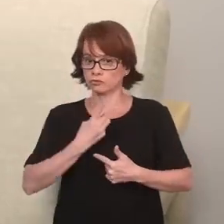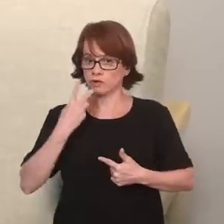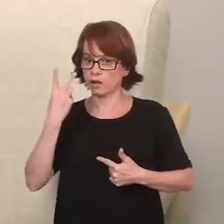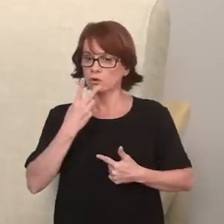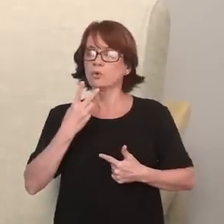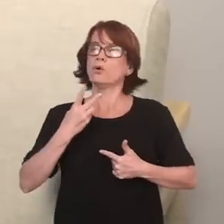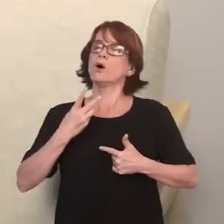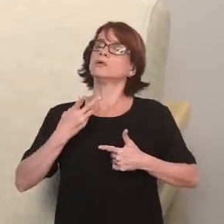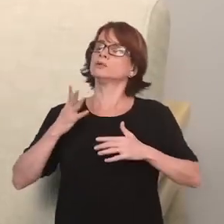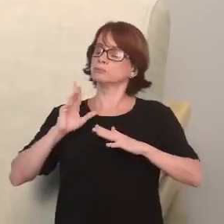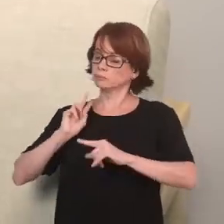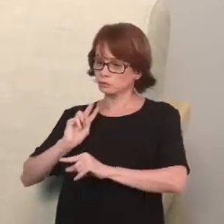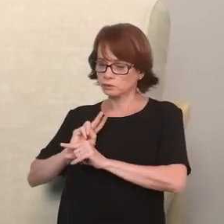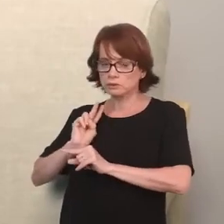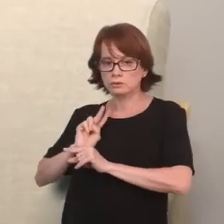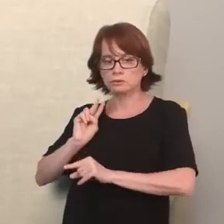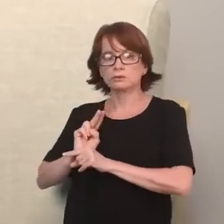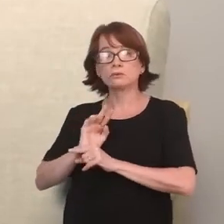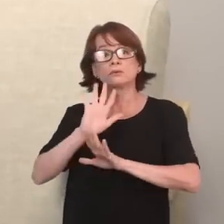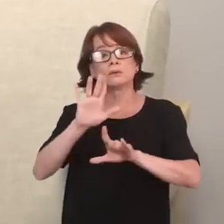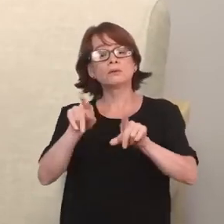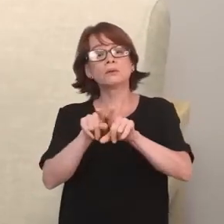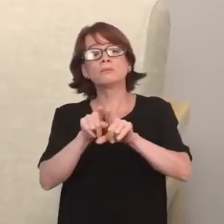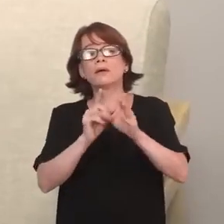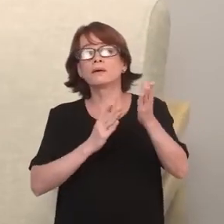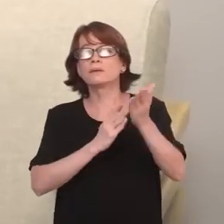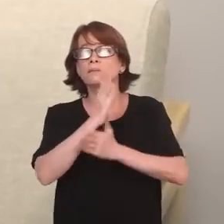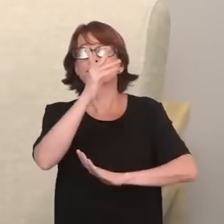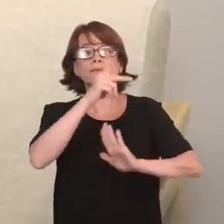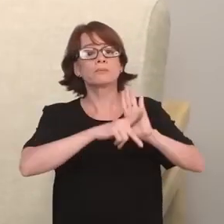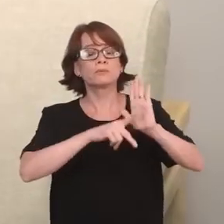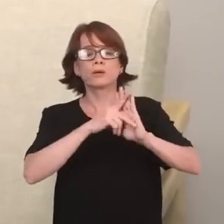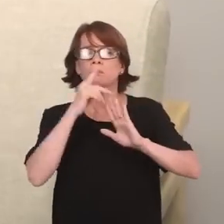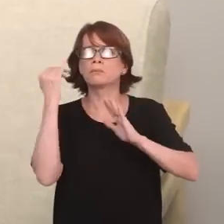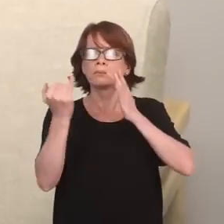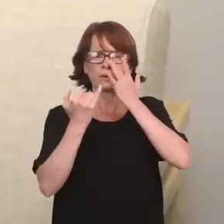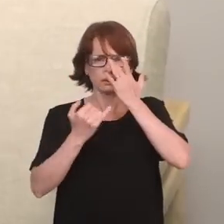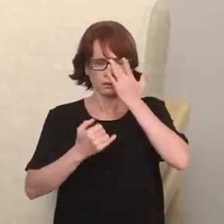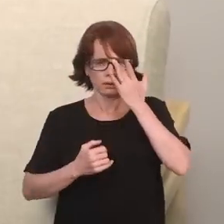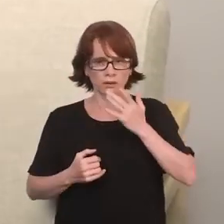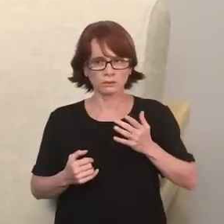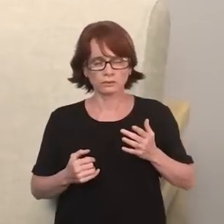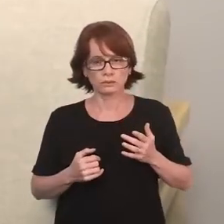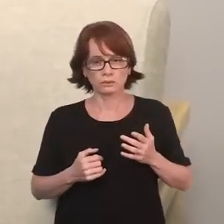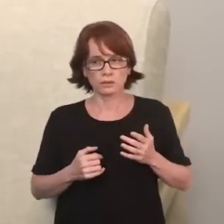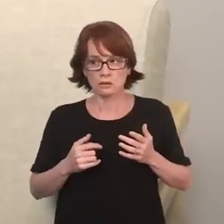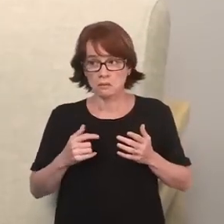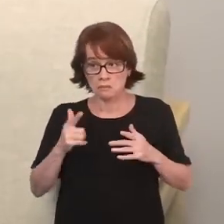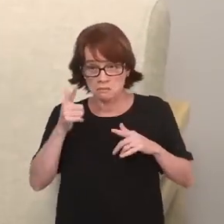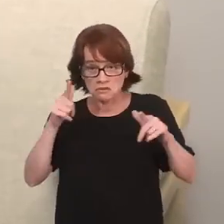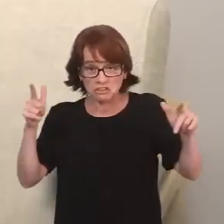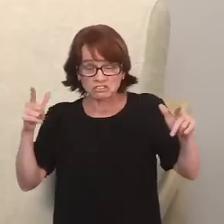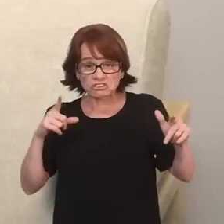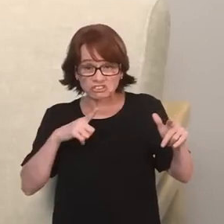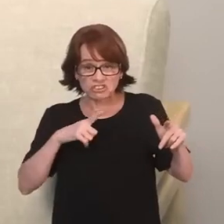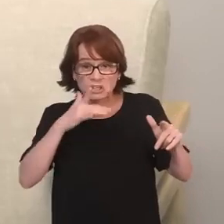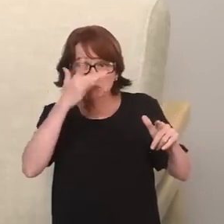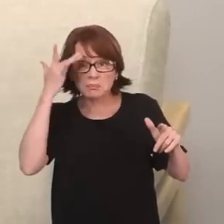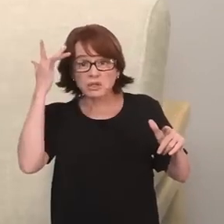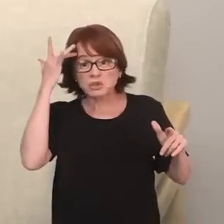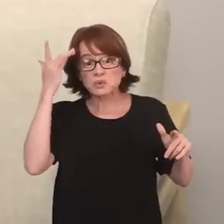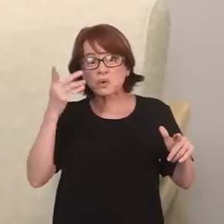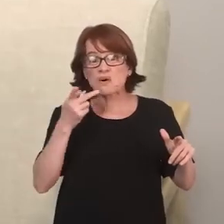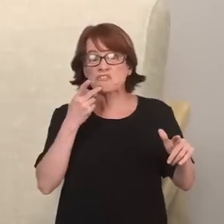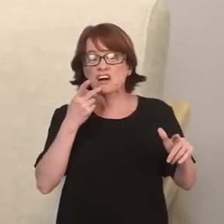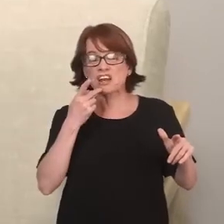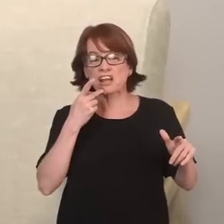importantíssimas, aprovar projetos importantíssimos, né? Calar a boca daqueles que ficavam me demonizando, dizendo que eu